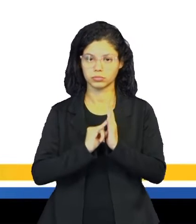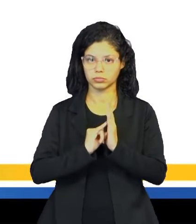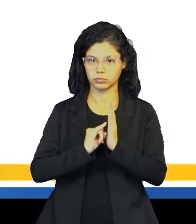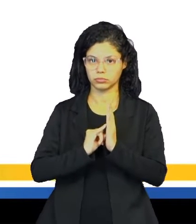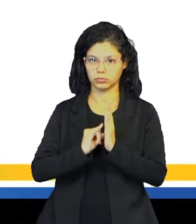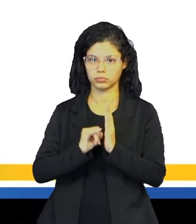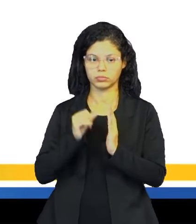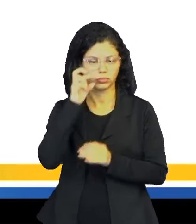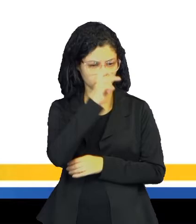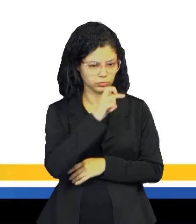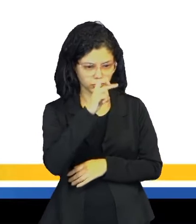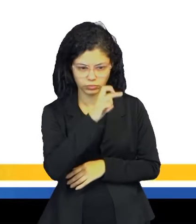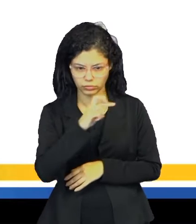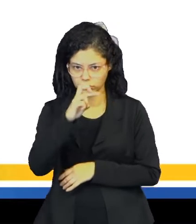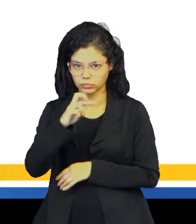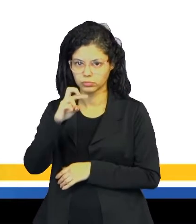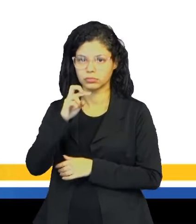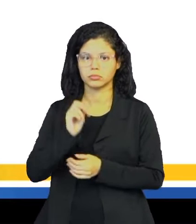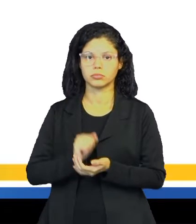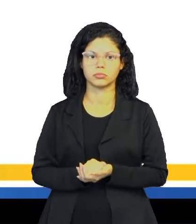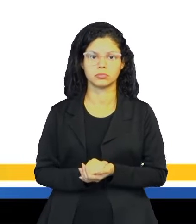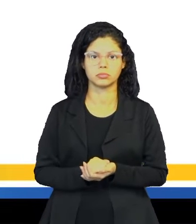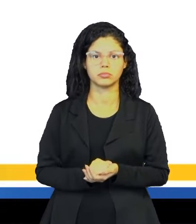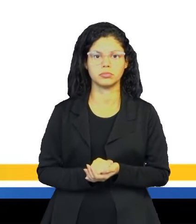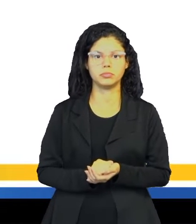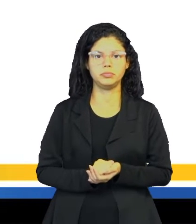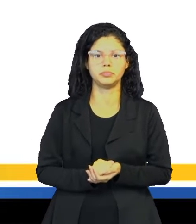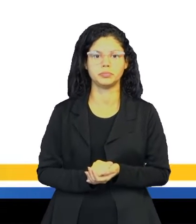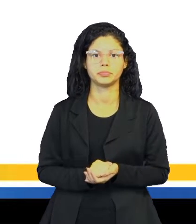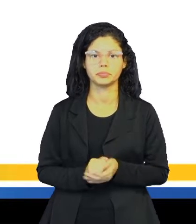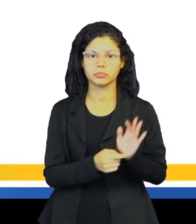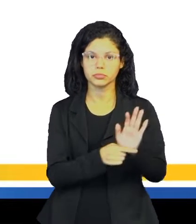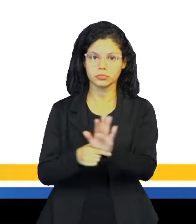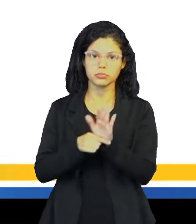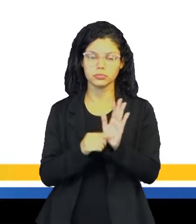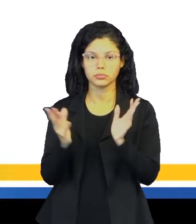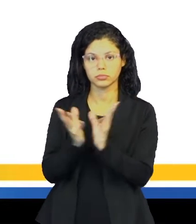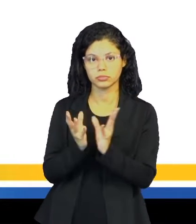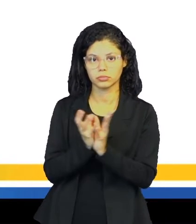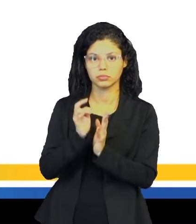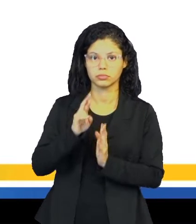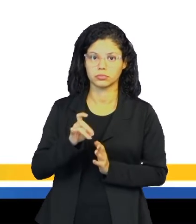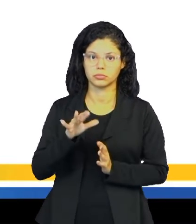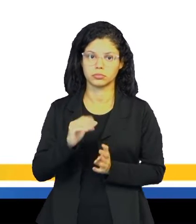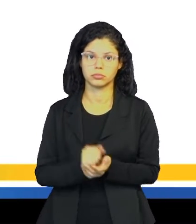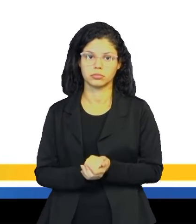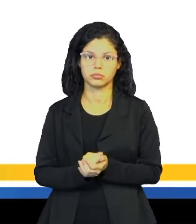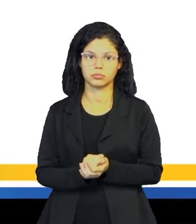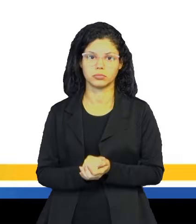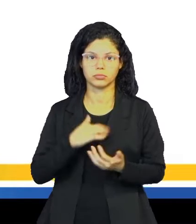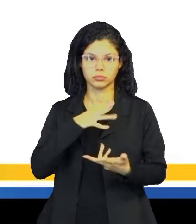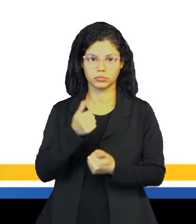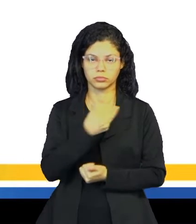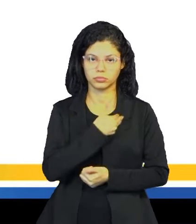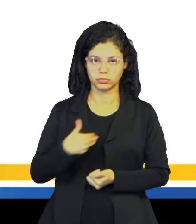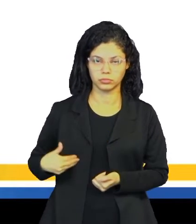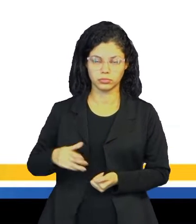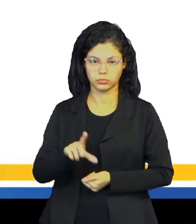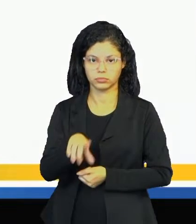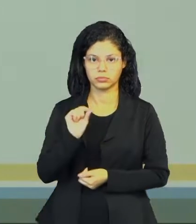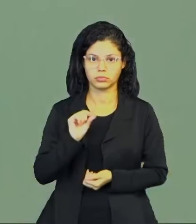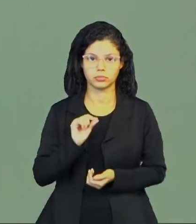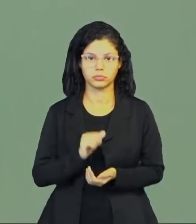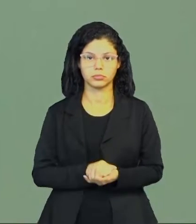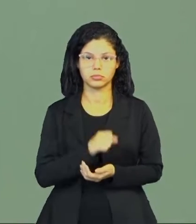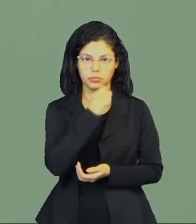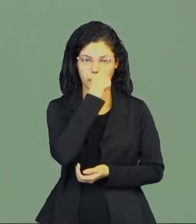instituições, né, que fiscalizam, né, a equidade na representação de grupos minoritários, né, nas esferas públicas